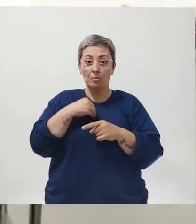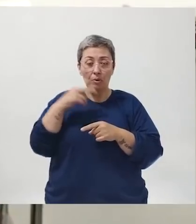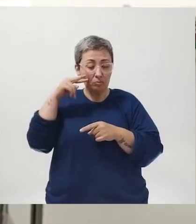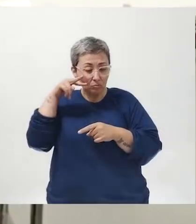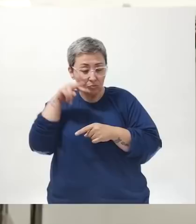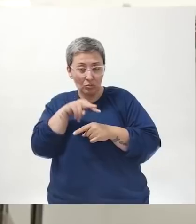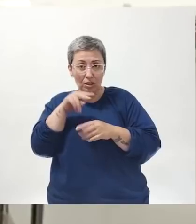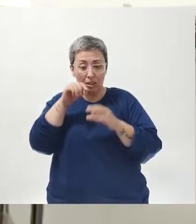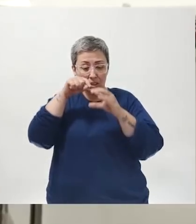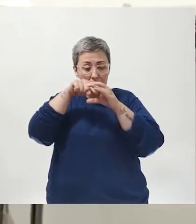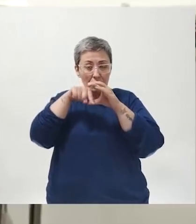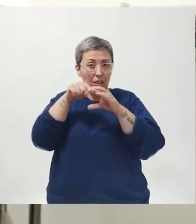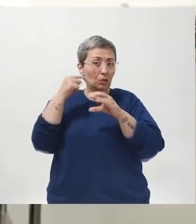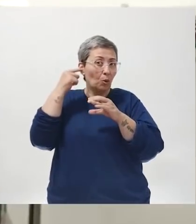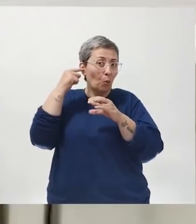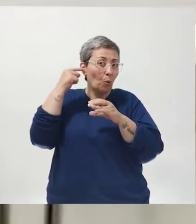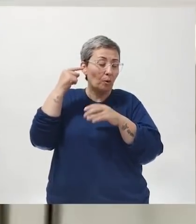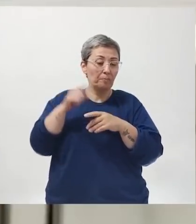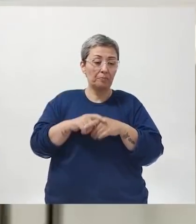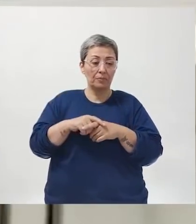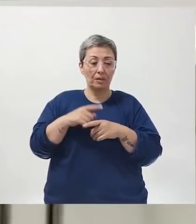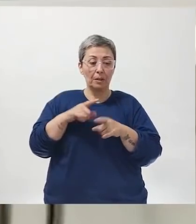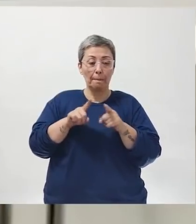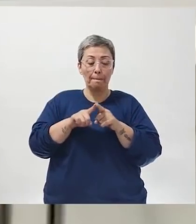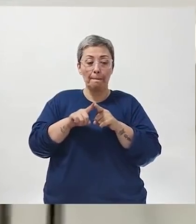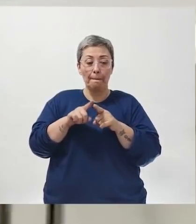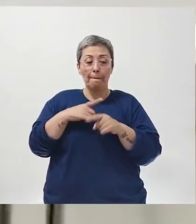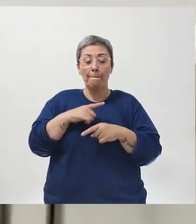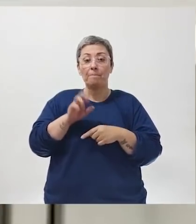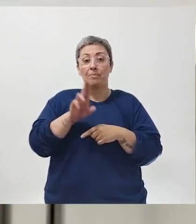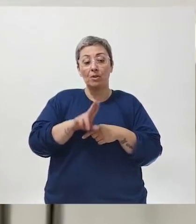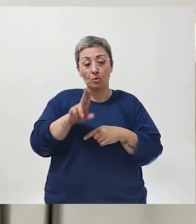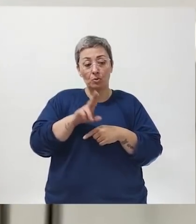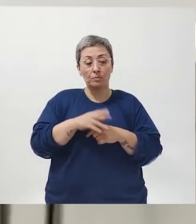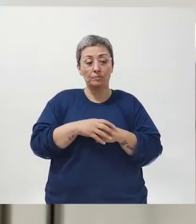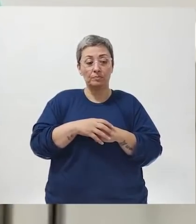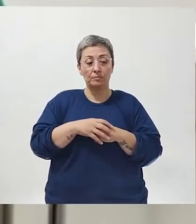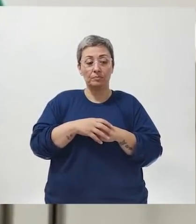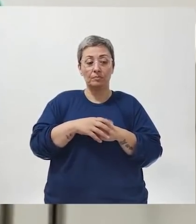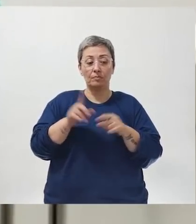Usa também uma outra lanterna para verificar